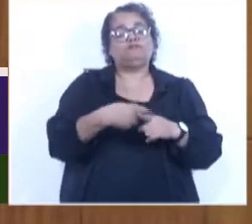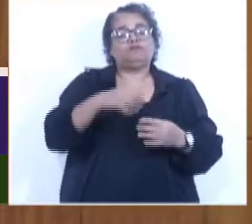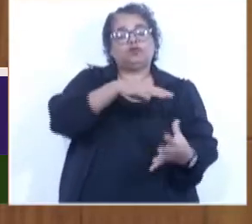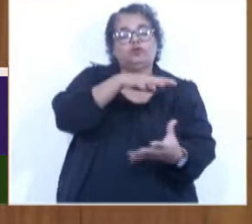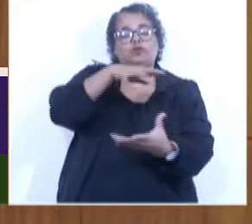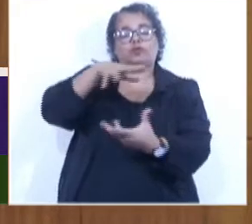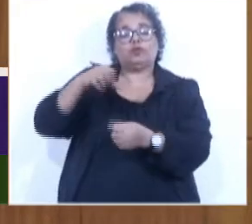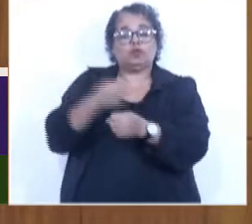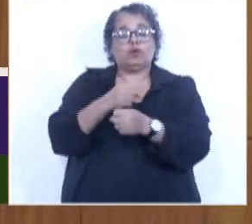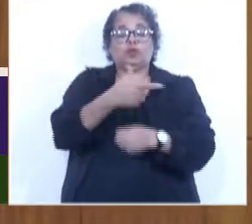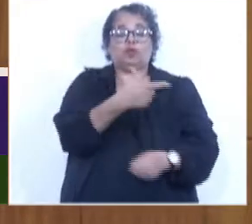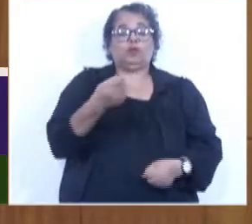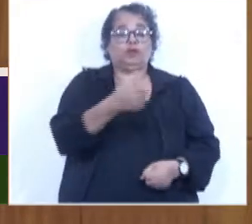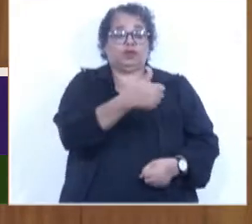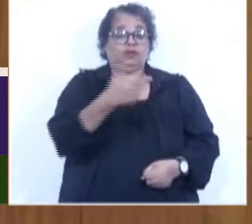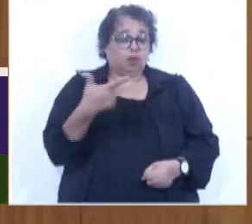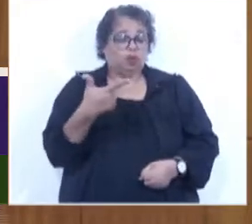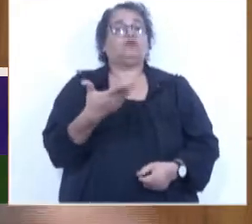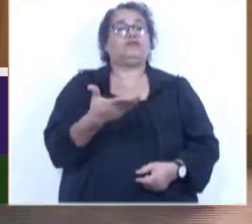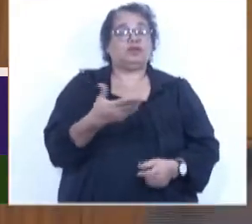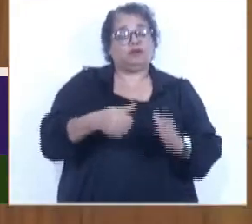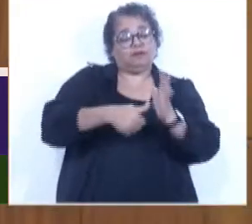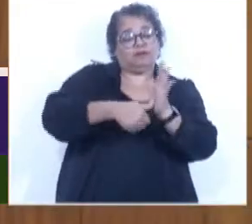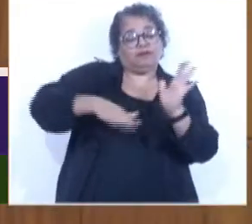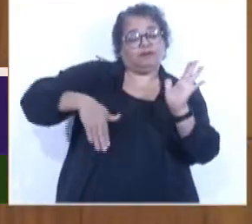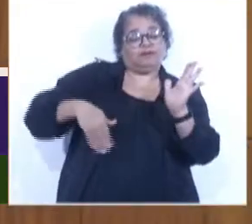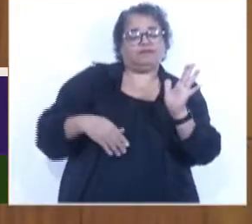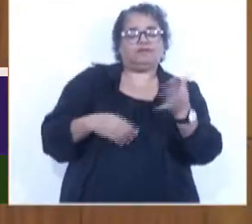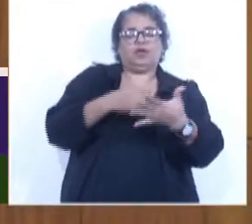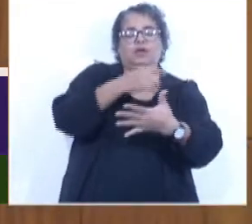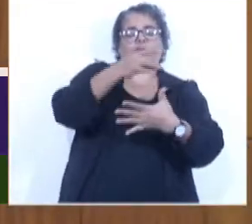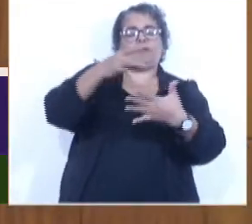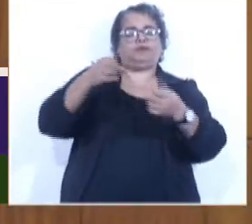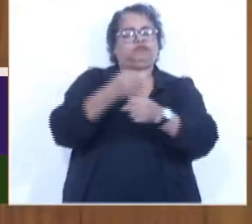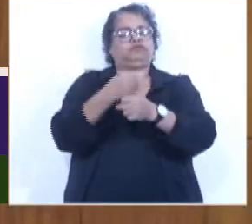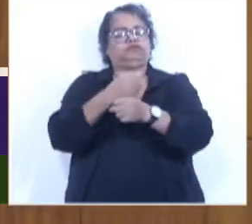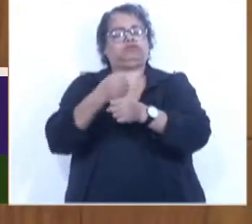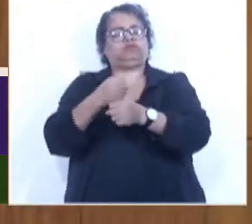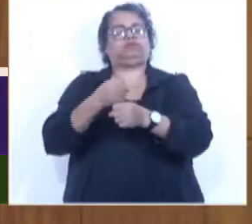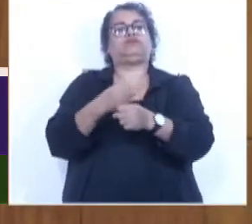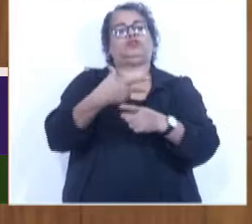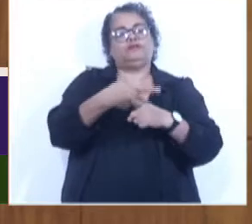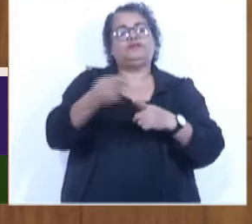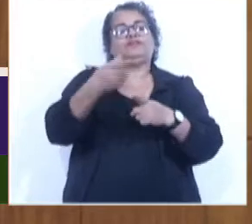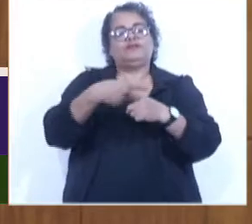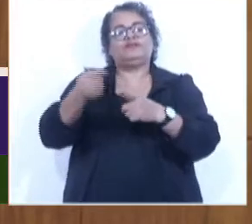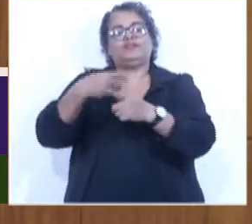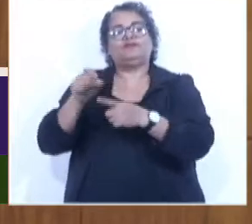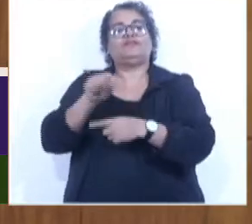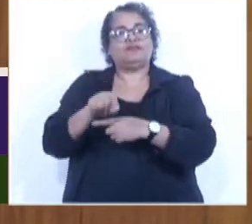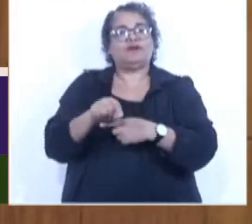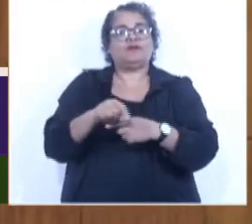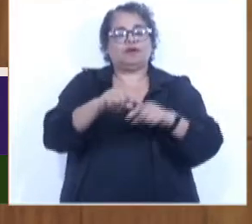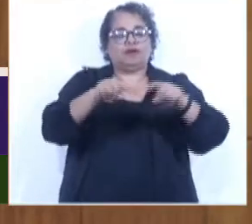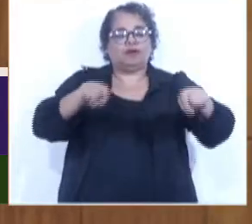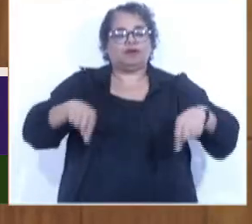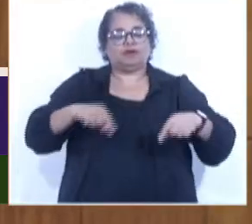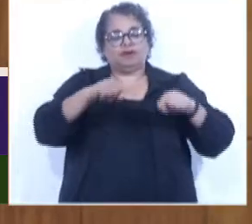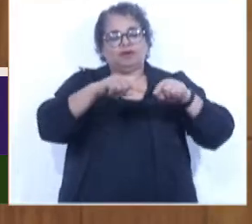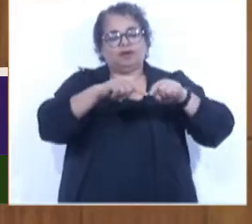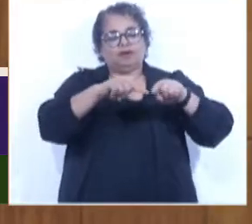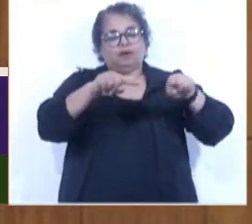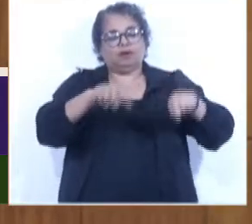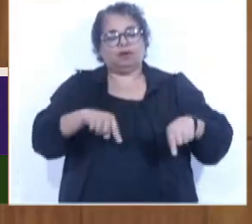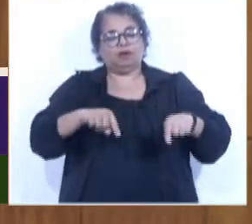2012 foi atleta do Praia Clube por vários anos atleta de vários vários clubes profissionais de futsal um abraço né um beijo seu coração